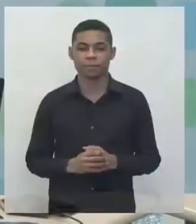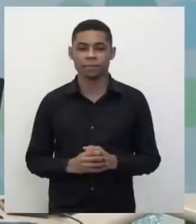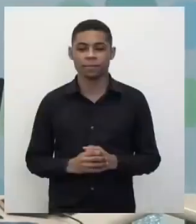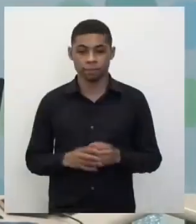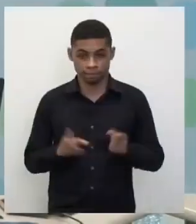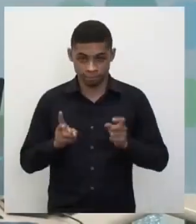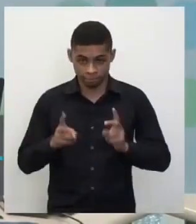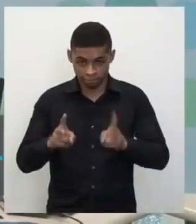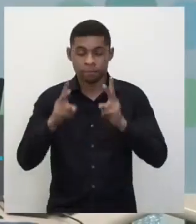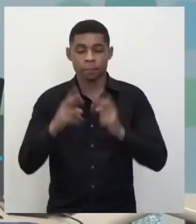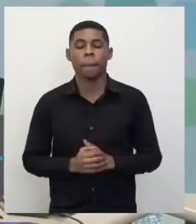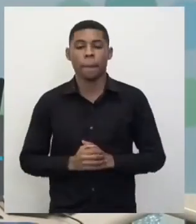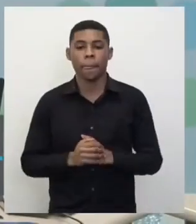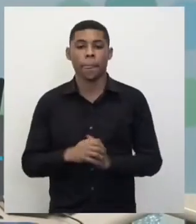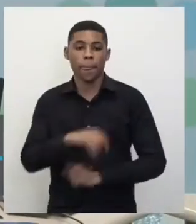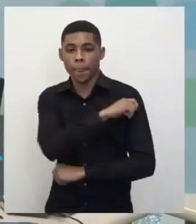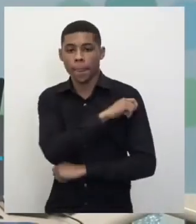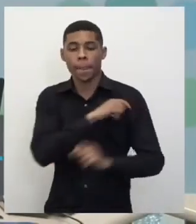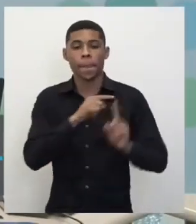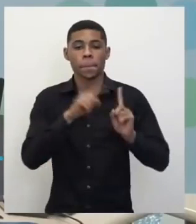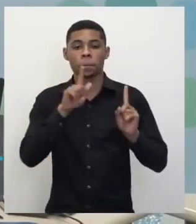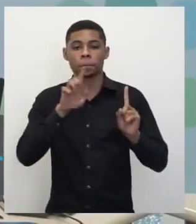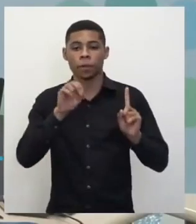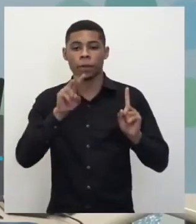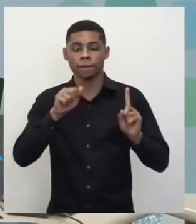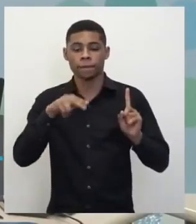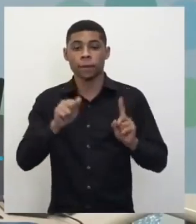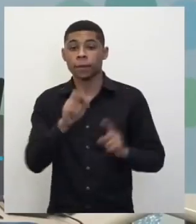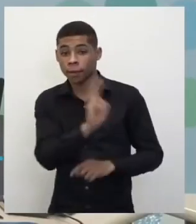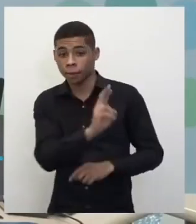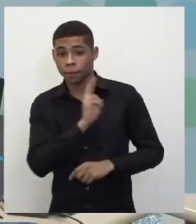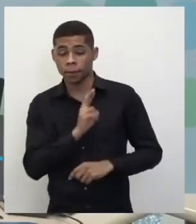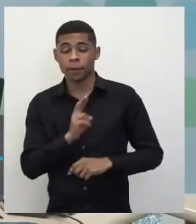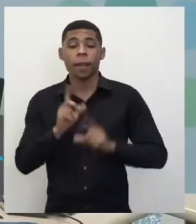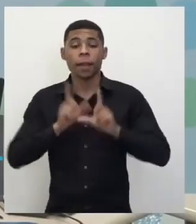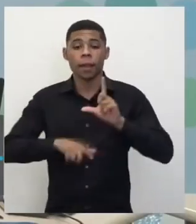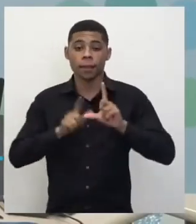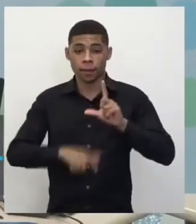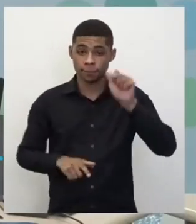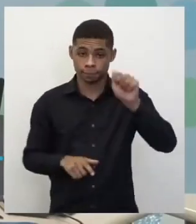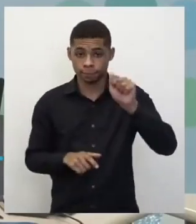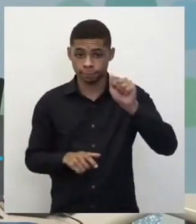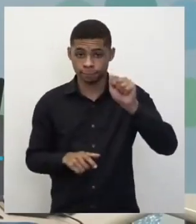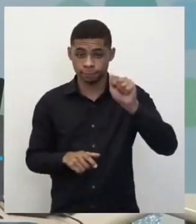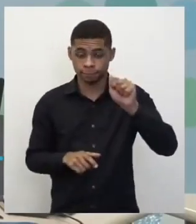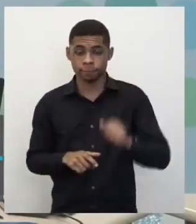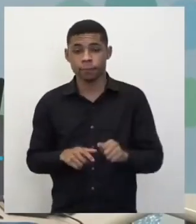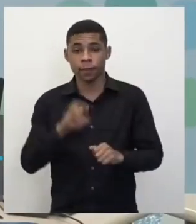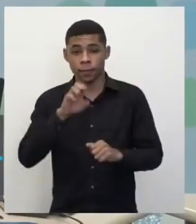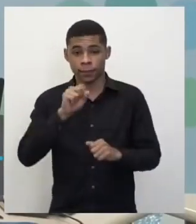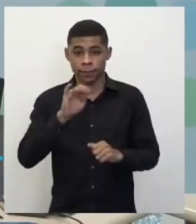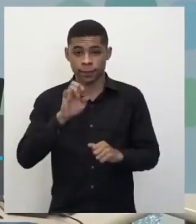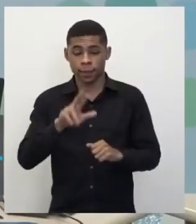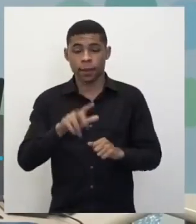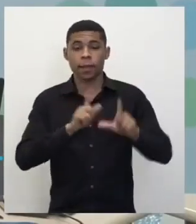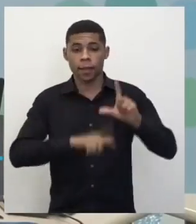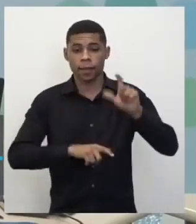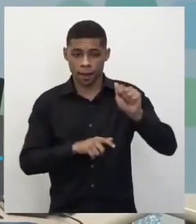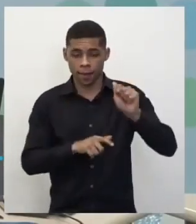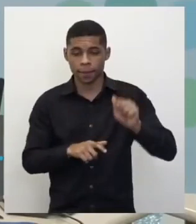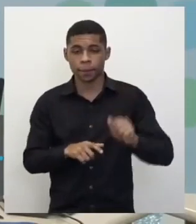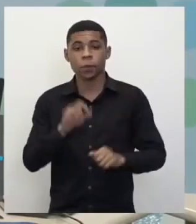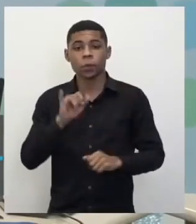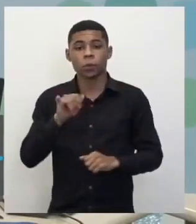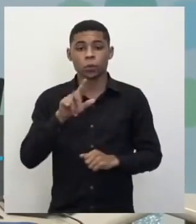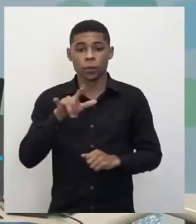Continuando, então, a aluna Giovana respondeu letra A Esther, letra A, Júlia